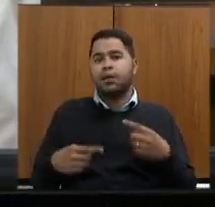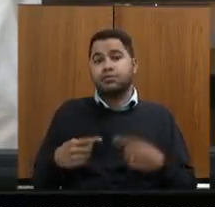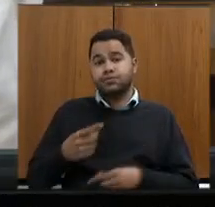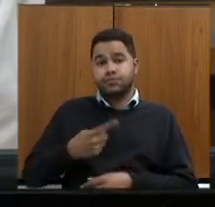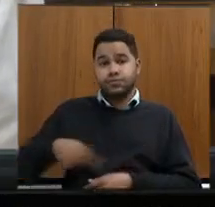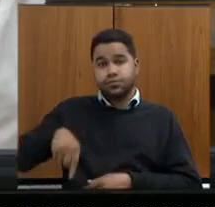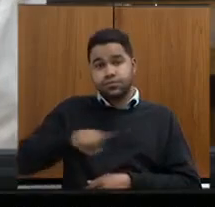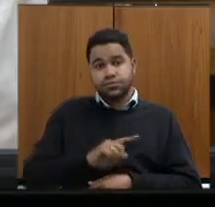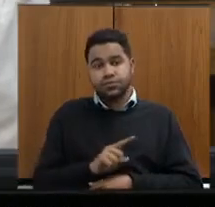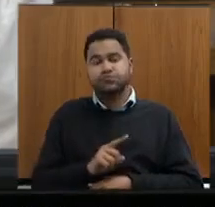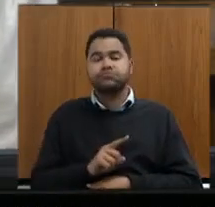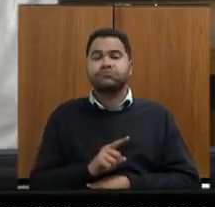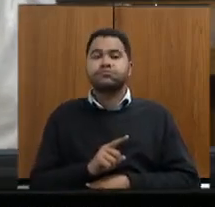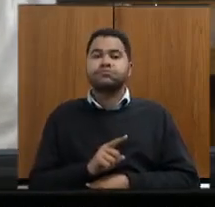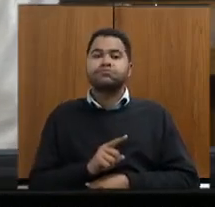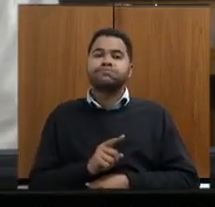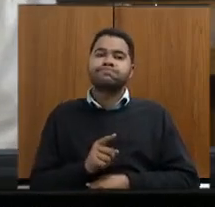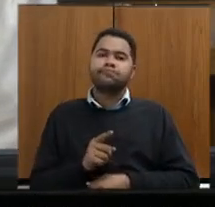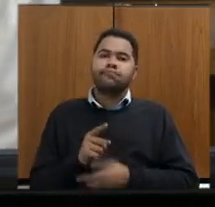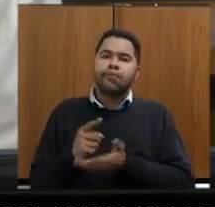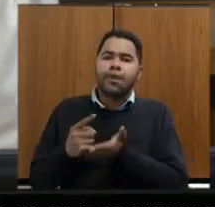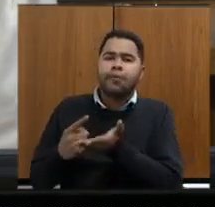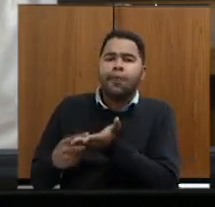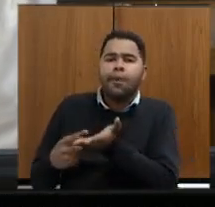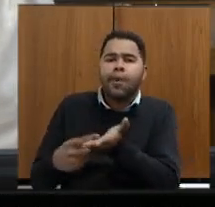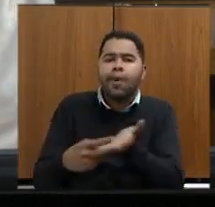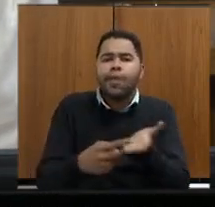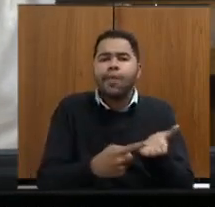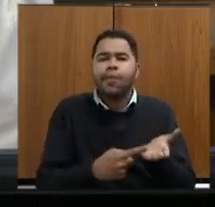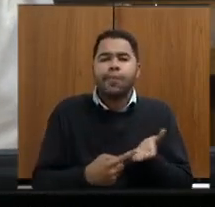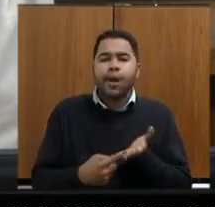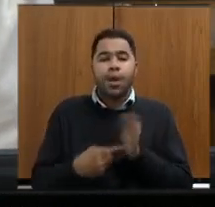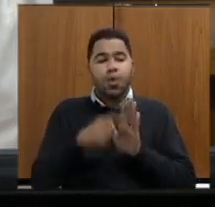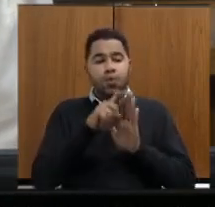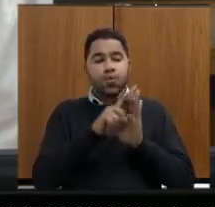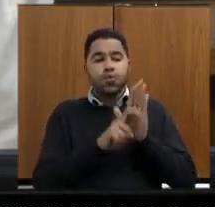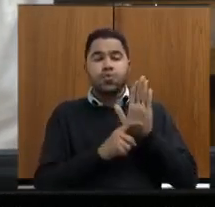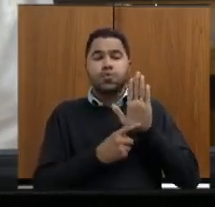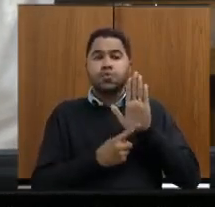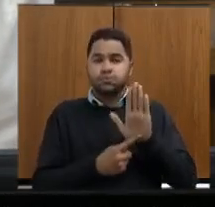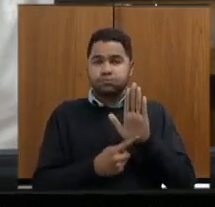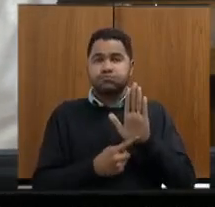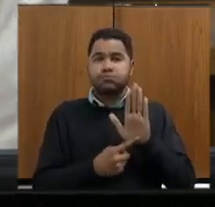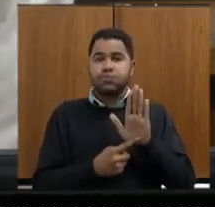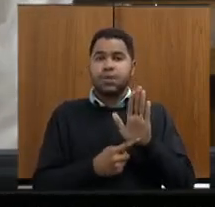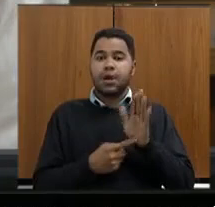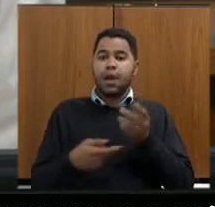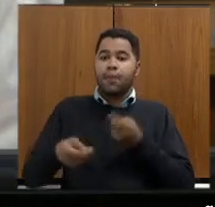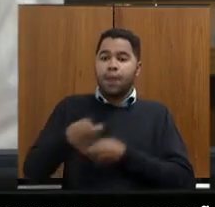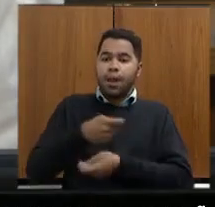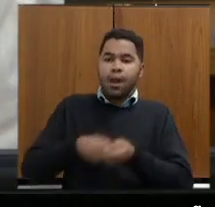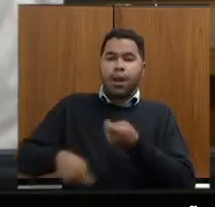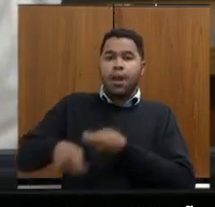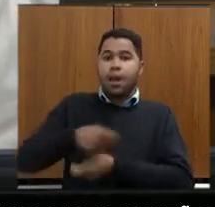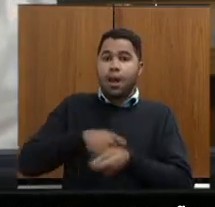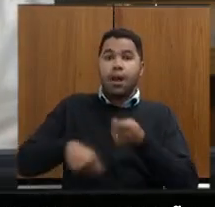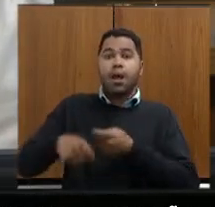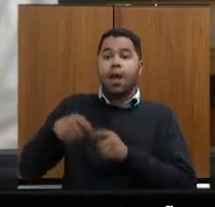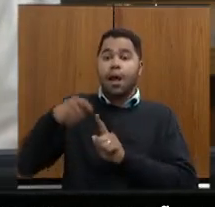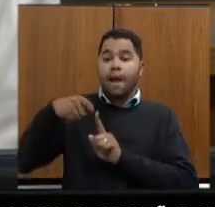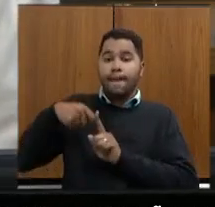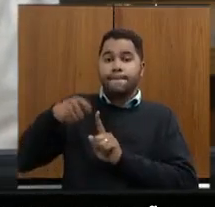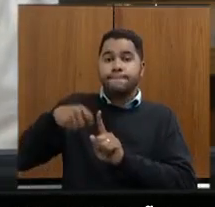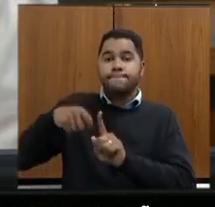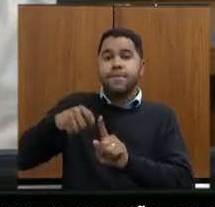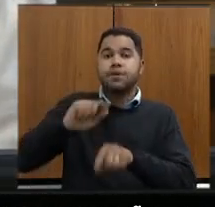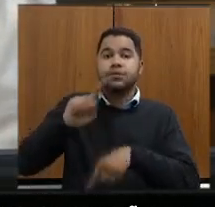termos diminuta né numa minuta de acordo texto escrito do acordo o criado por meses e depois